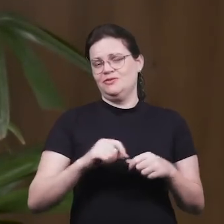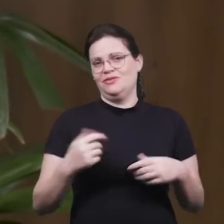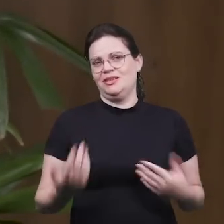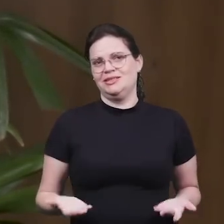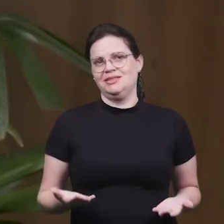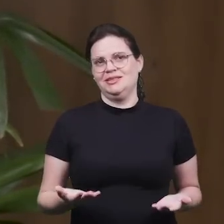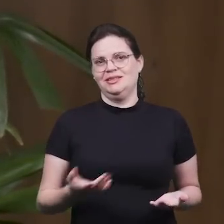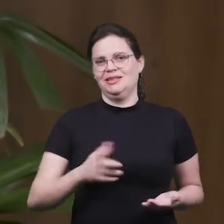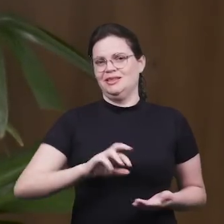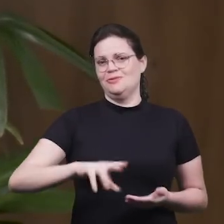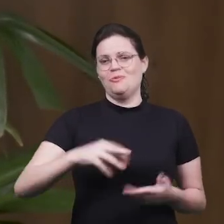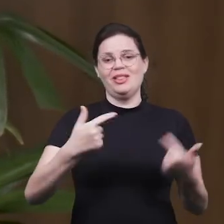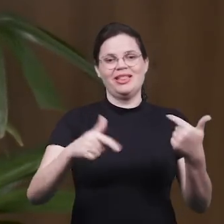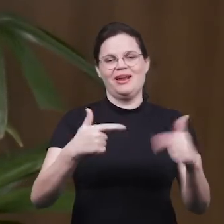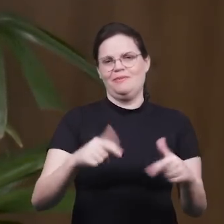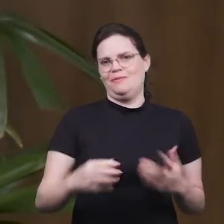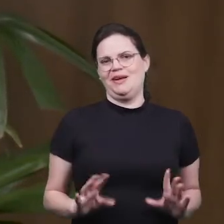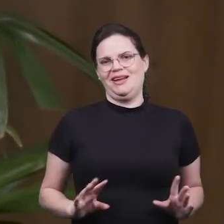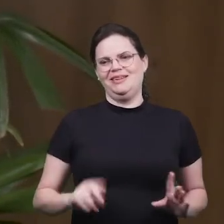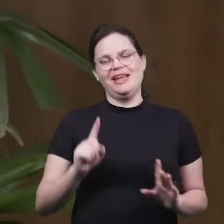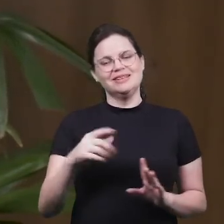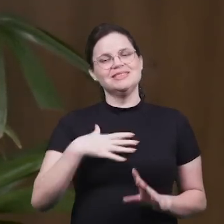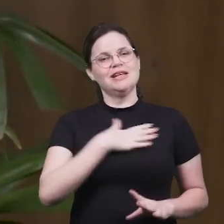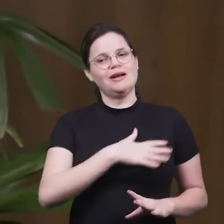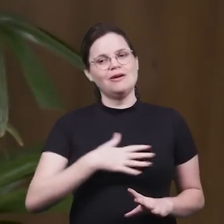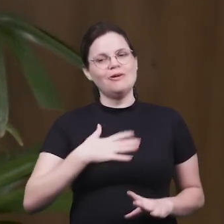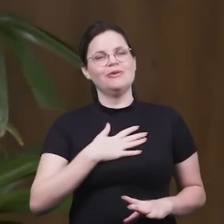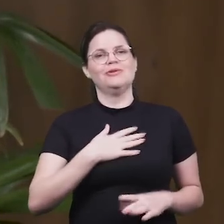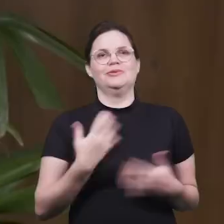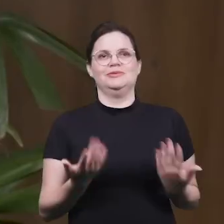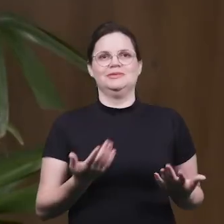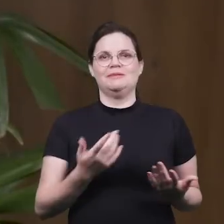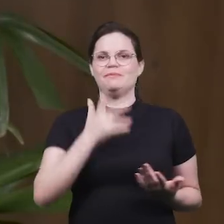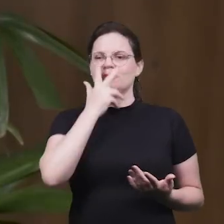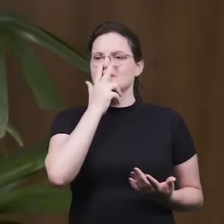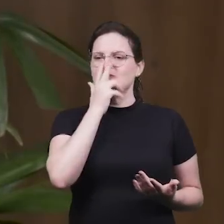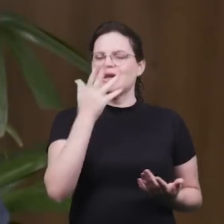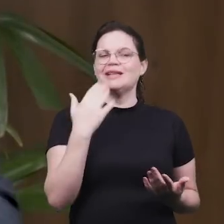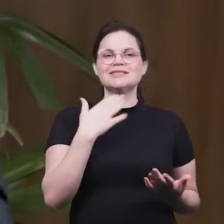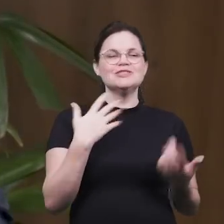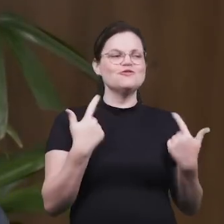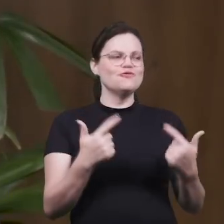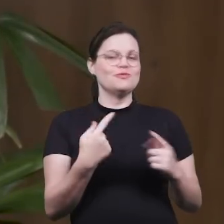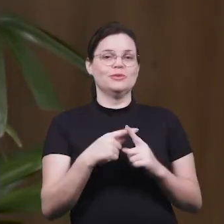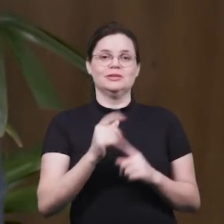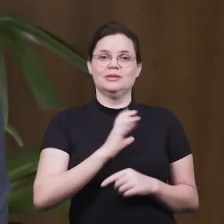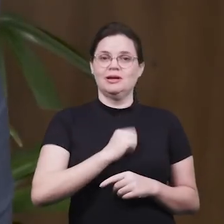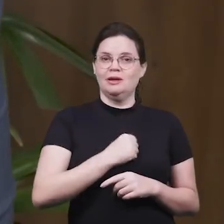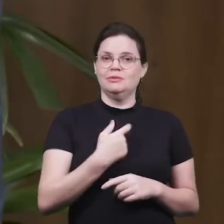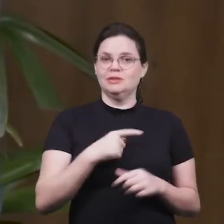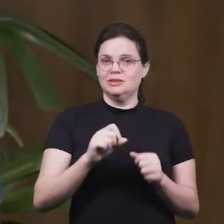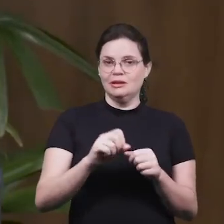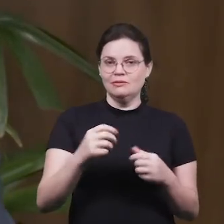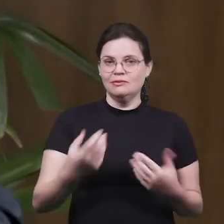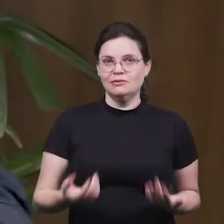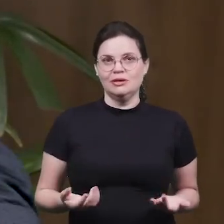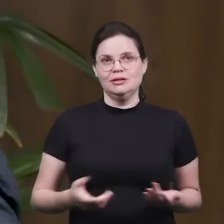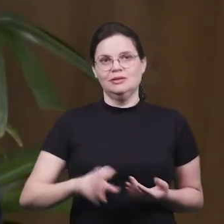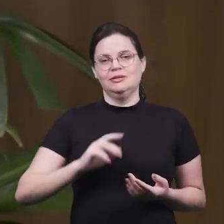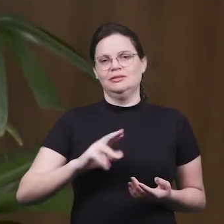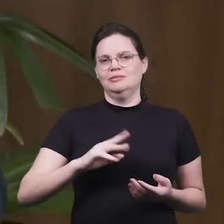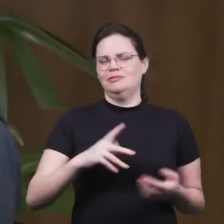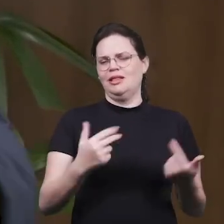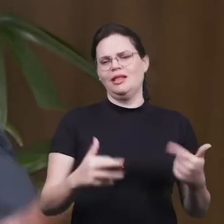trabalho não vai ser trabalho que você tem que ir, vai ser quase um hobby. Se você ama o que você faz, não é